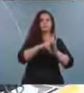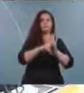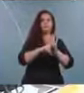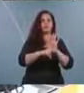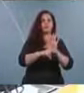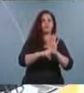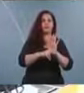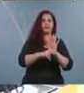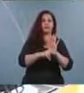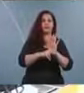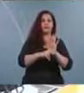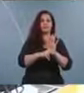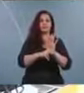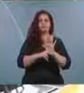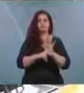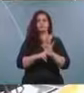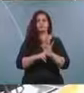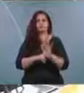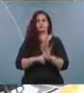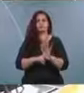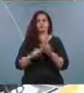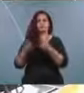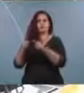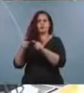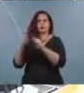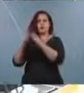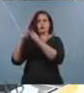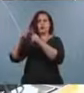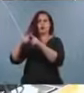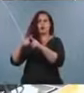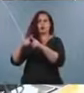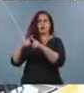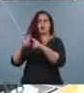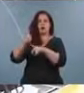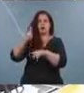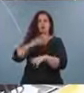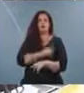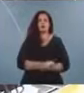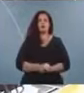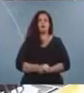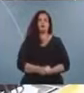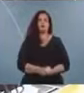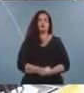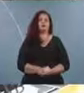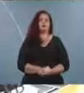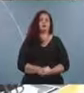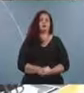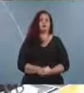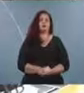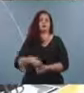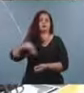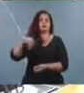O ataque a tiros feito a uma igreja que seria visitada pela primeira-dama do Brasil, a senhora Michelle Bolsonaro, em visita